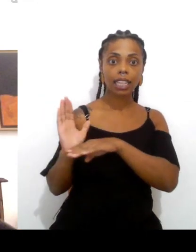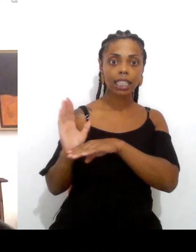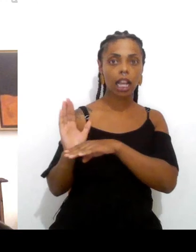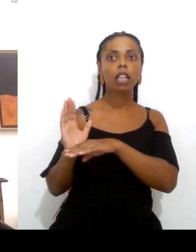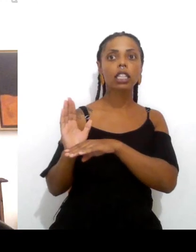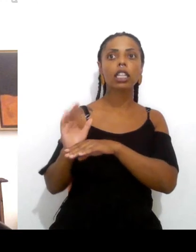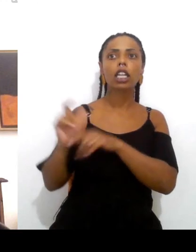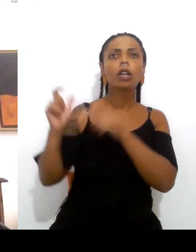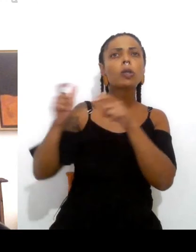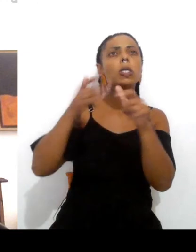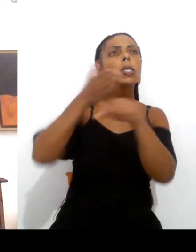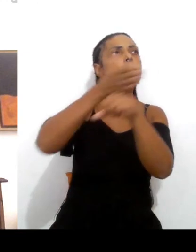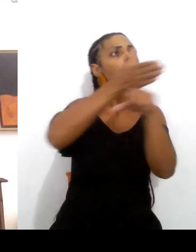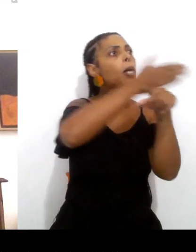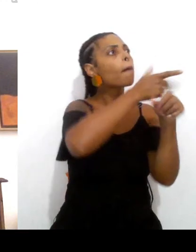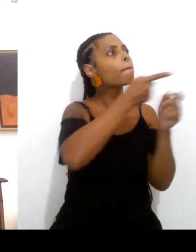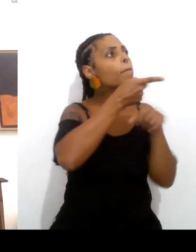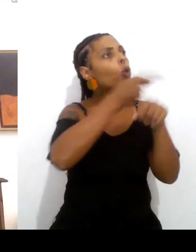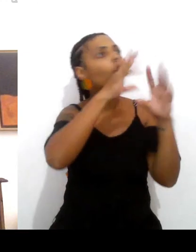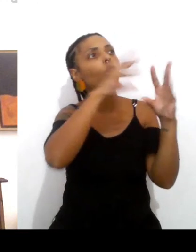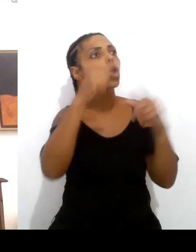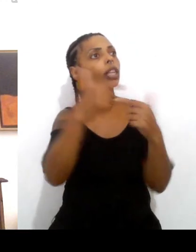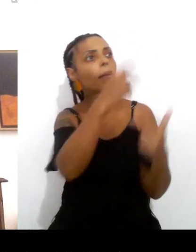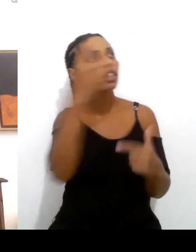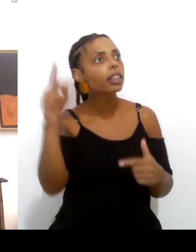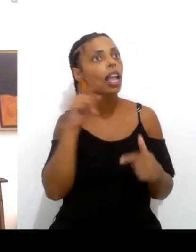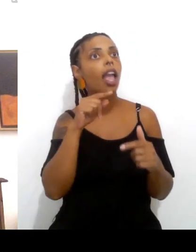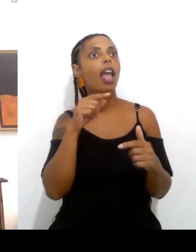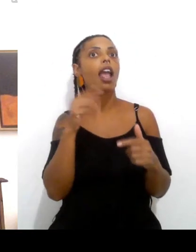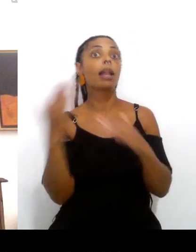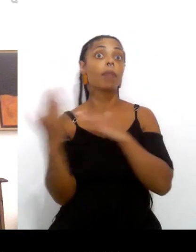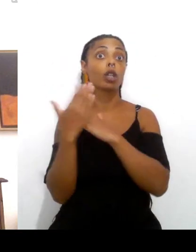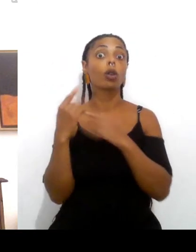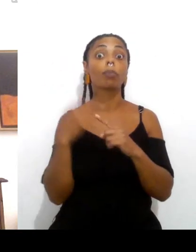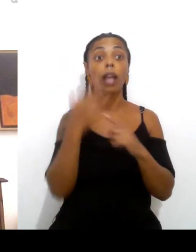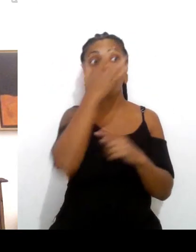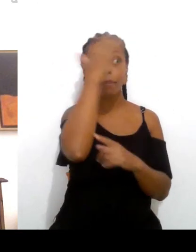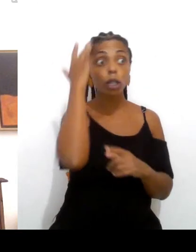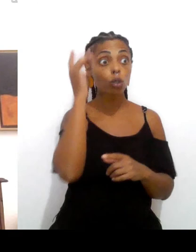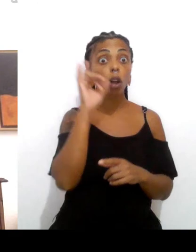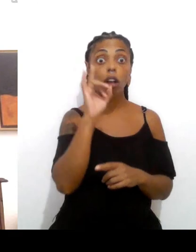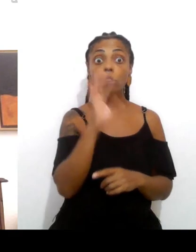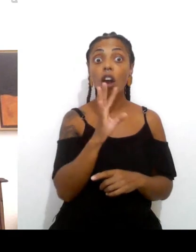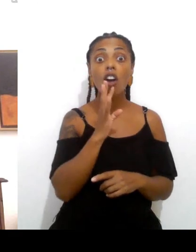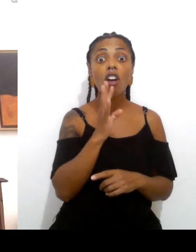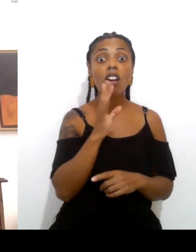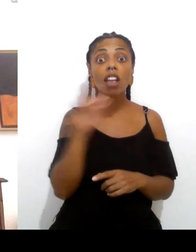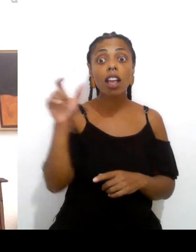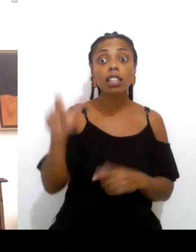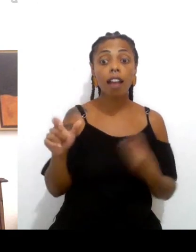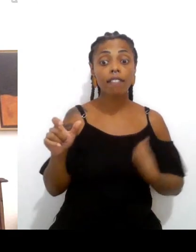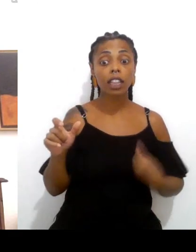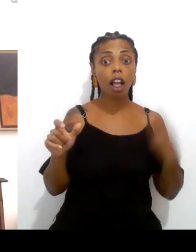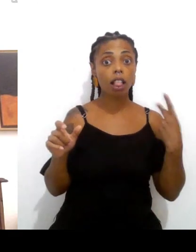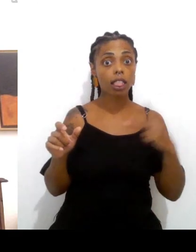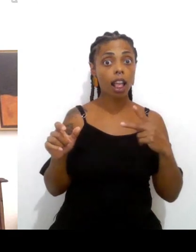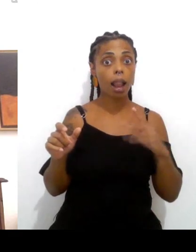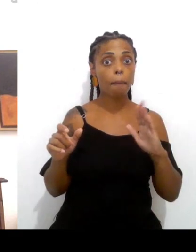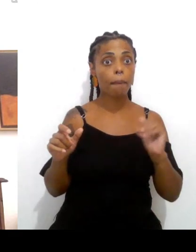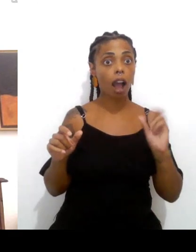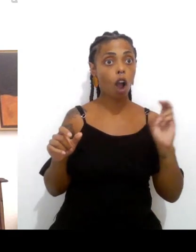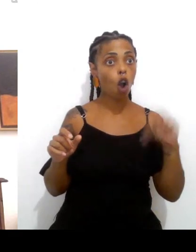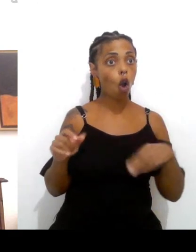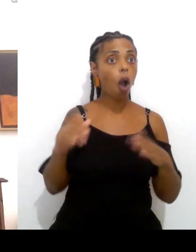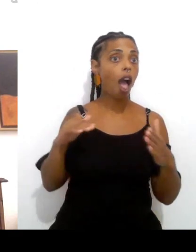acervos e me ajudou Nesse sentido porque as pessoas basicamente só conheciam a vida do bacon até o limite